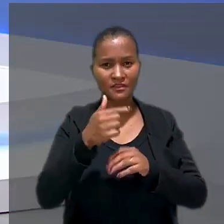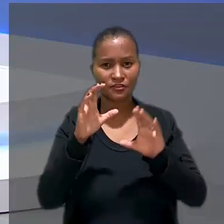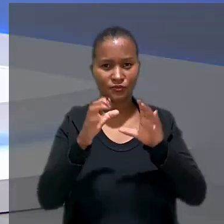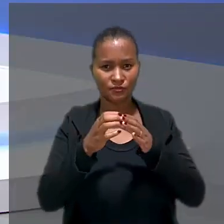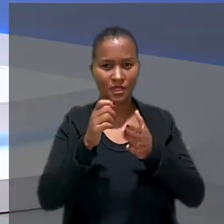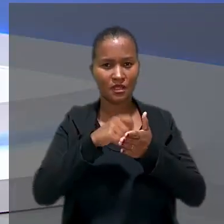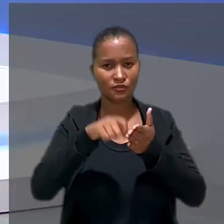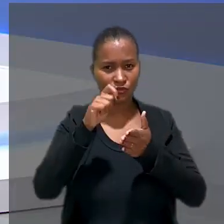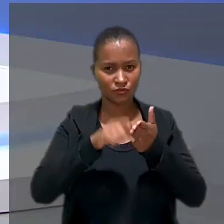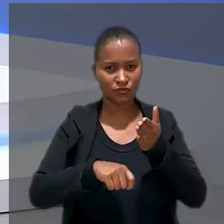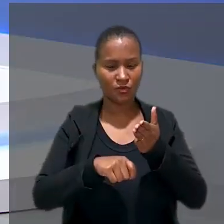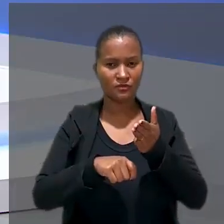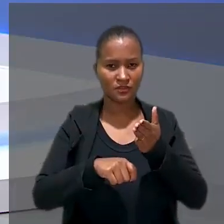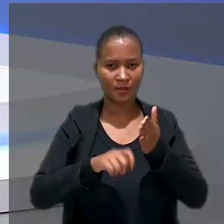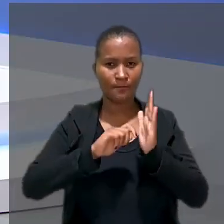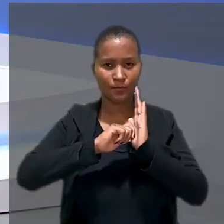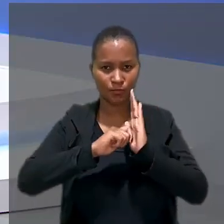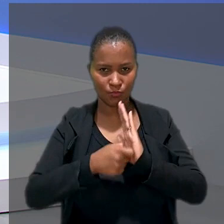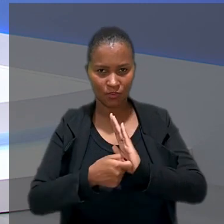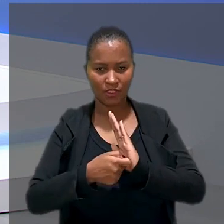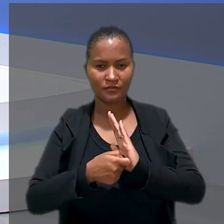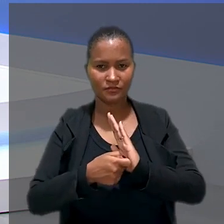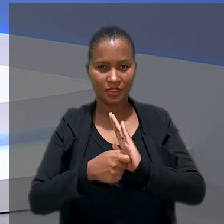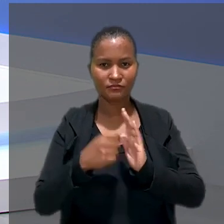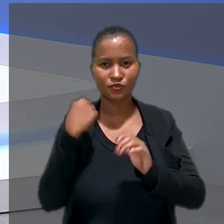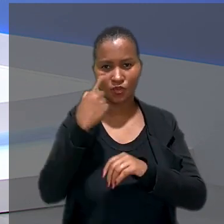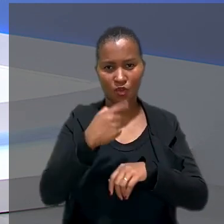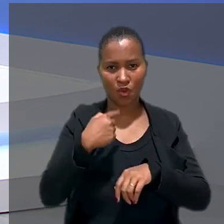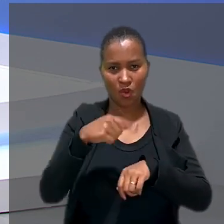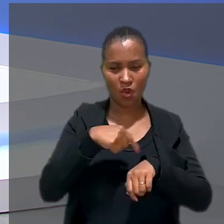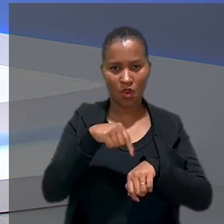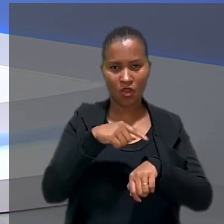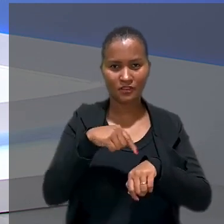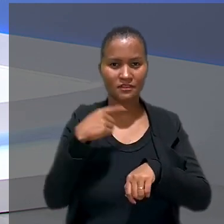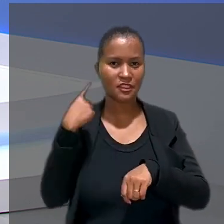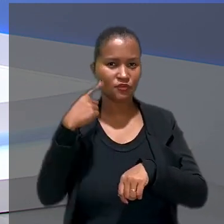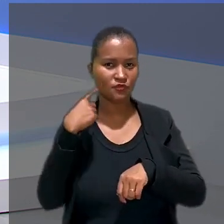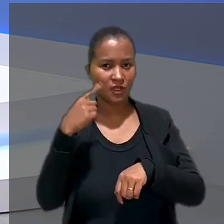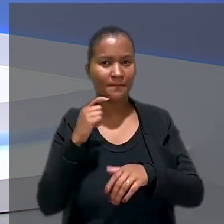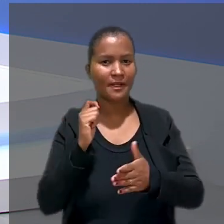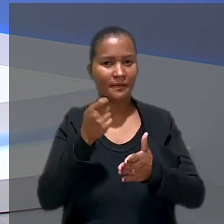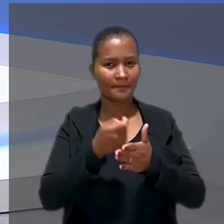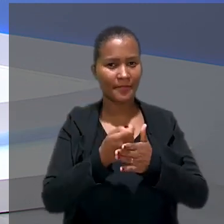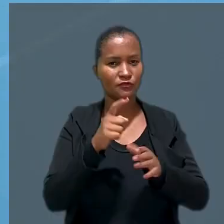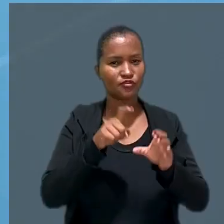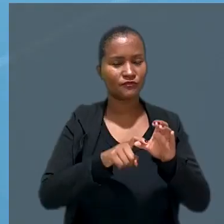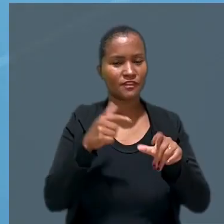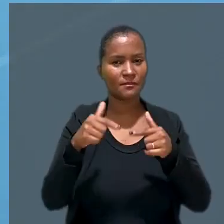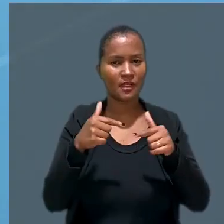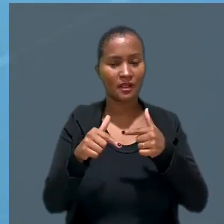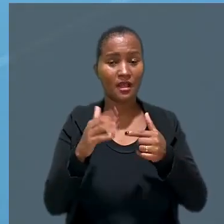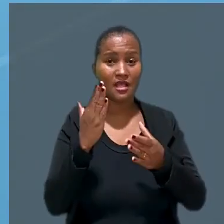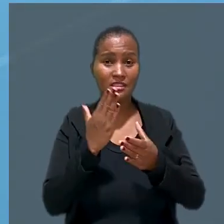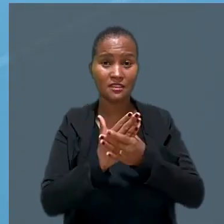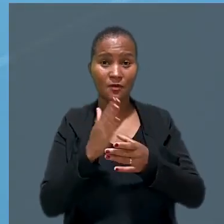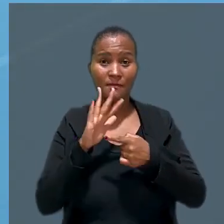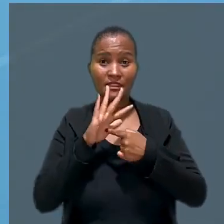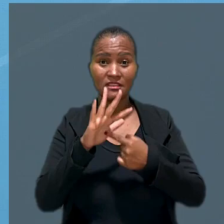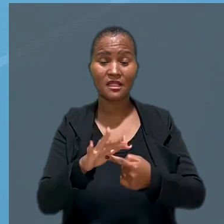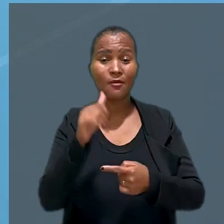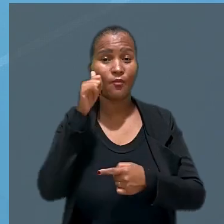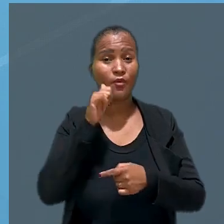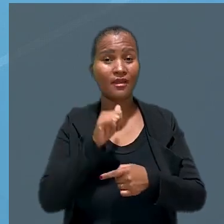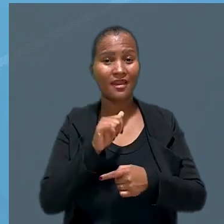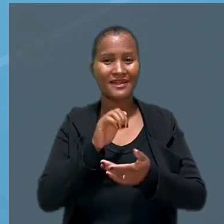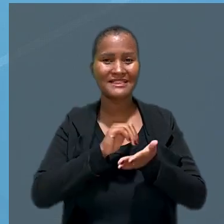A sétima turma autorizou a penhora de honorários advocatícios para pagamento de dívida trabalhista. A ação foi